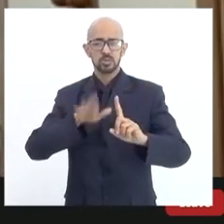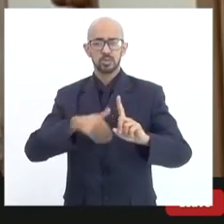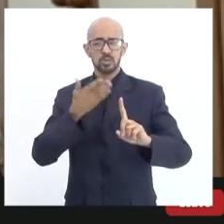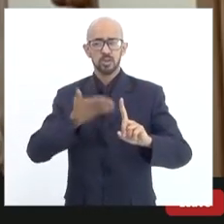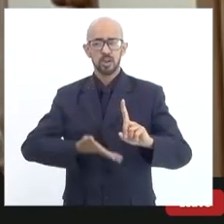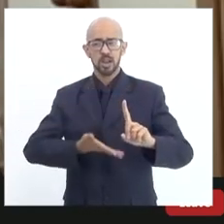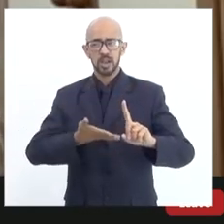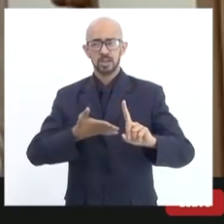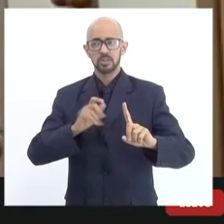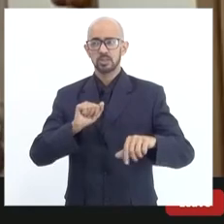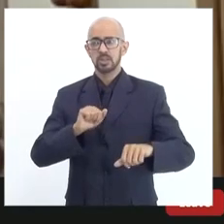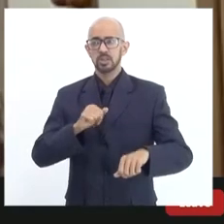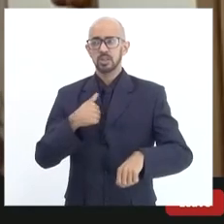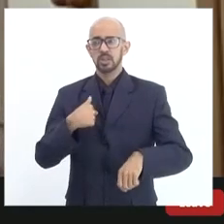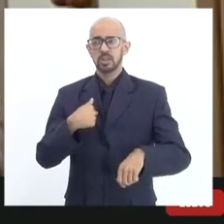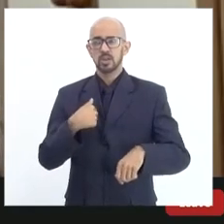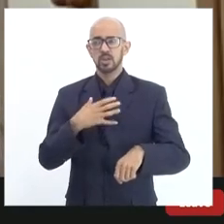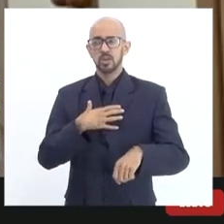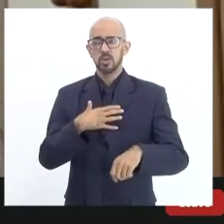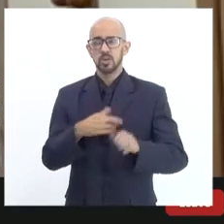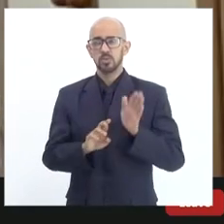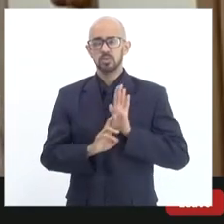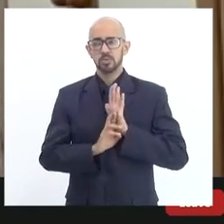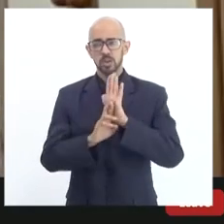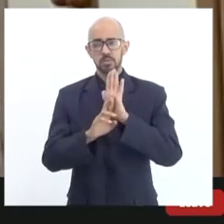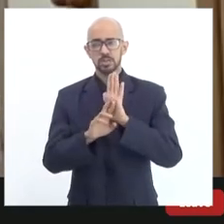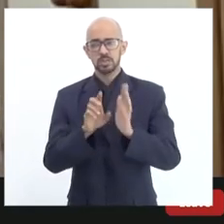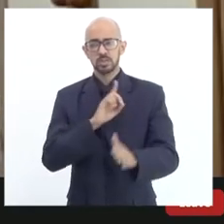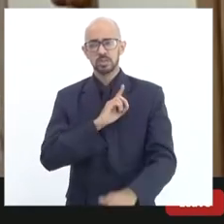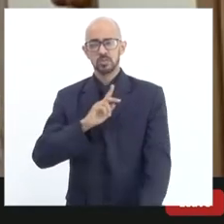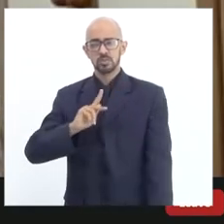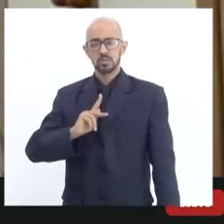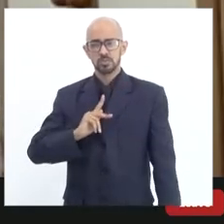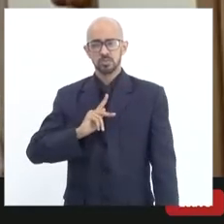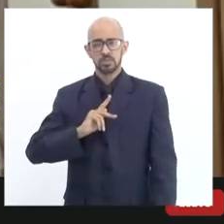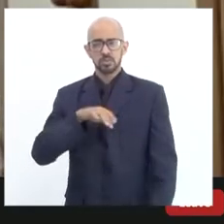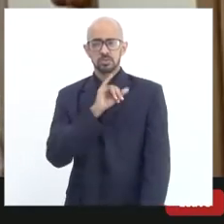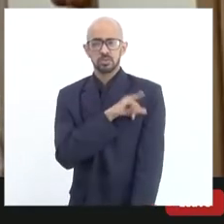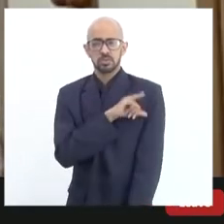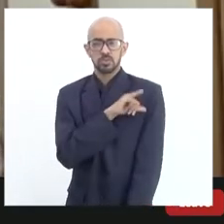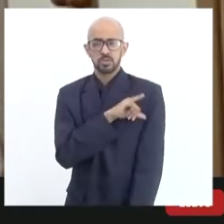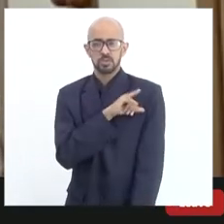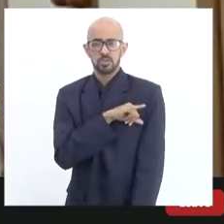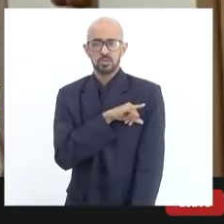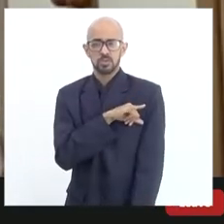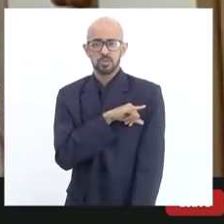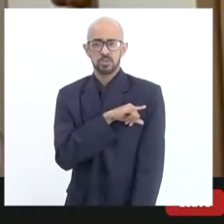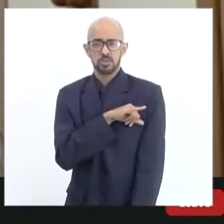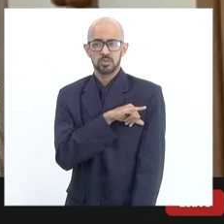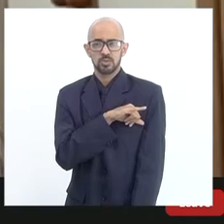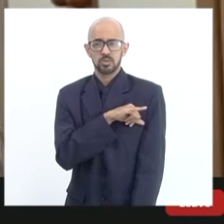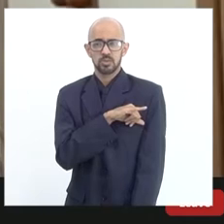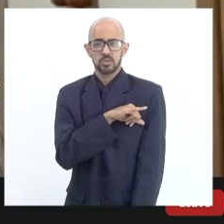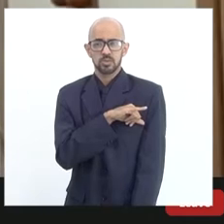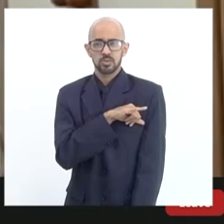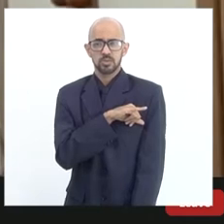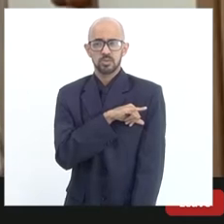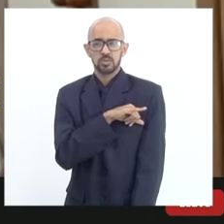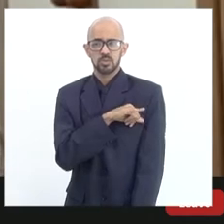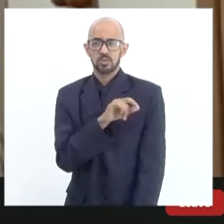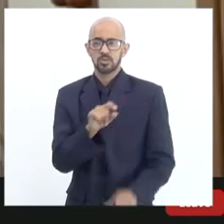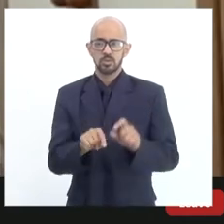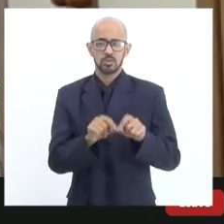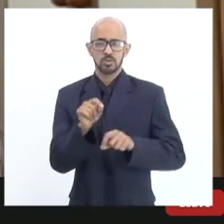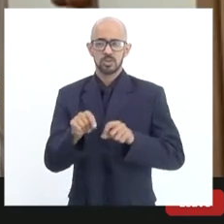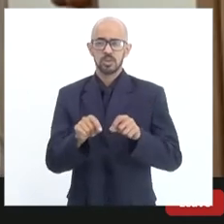espero ter aí representado a Defensoria Pública do Estado do Rio de Janeiro, dizer que aqui a nossa casa é de